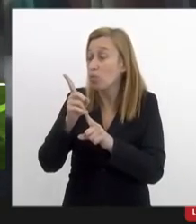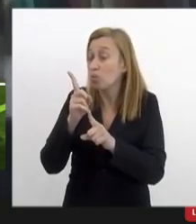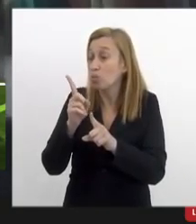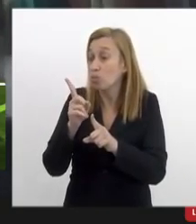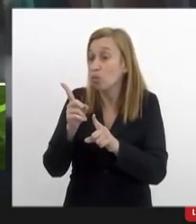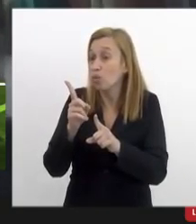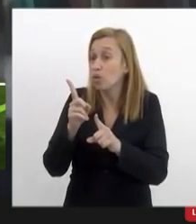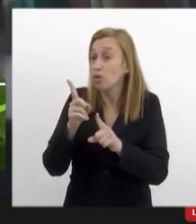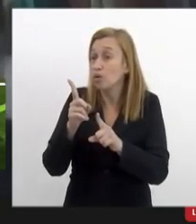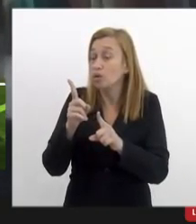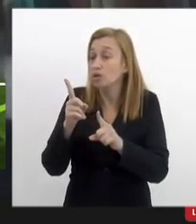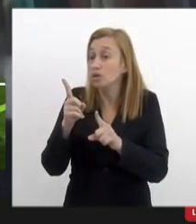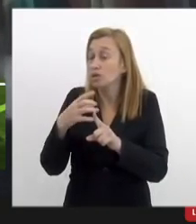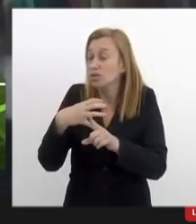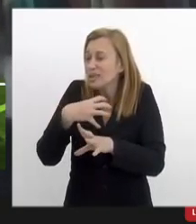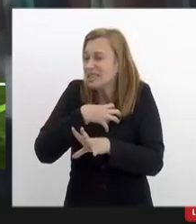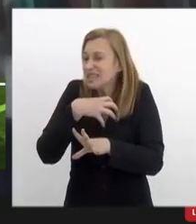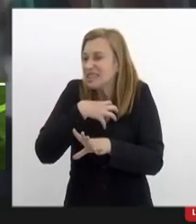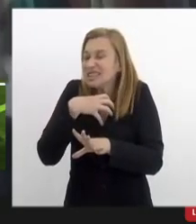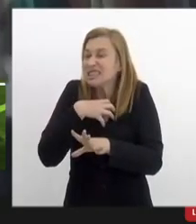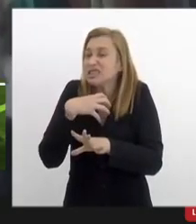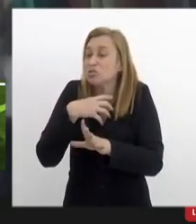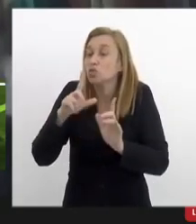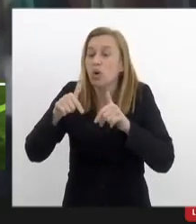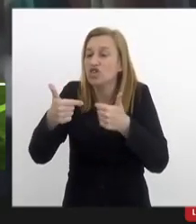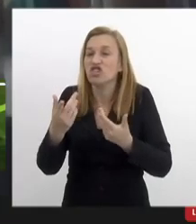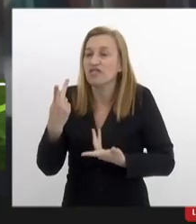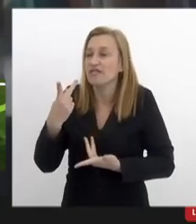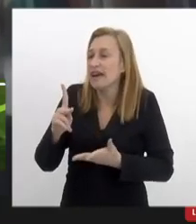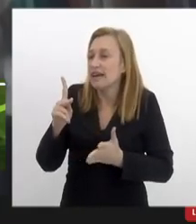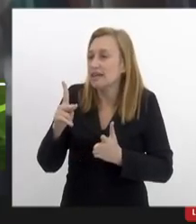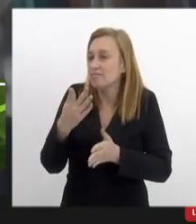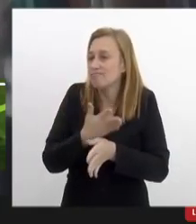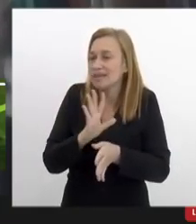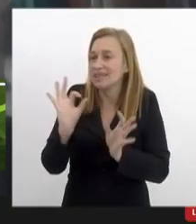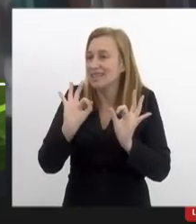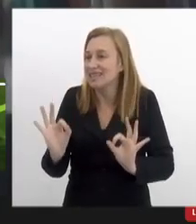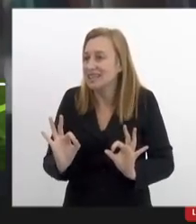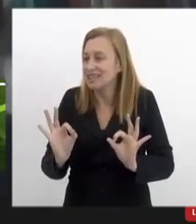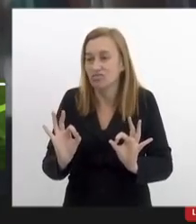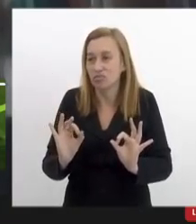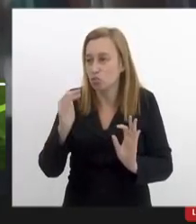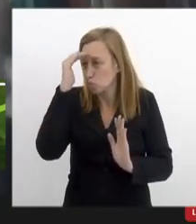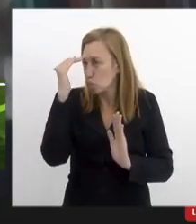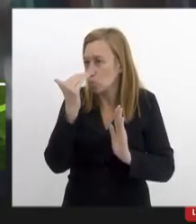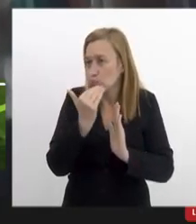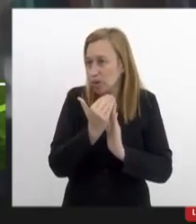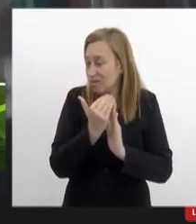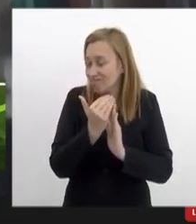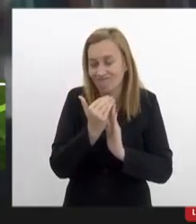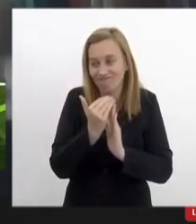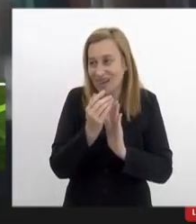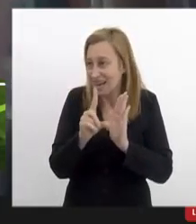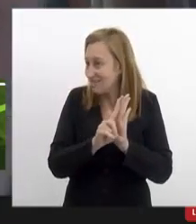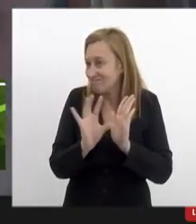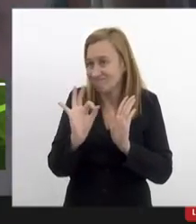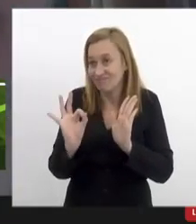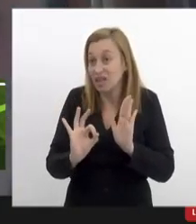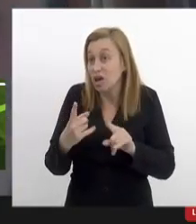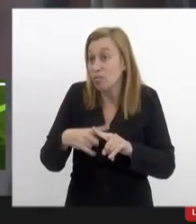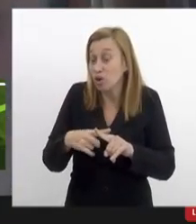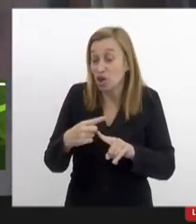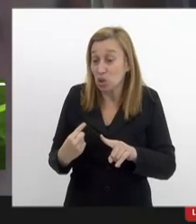estamos sentindo os efeitos dela na prática. Ou seja, nós que estamos na ponta, não, até agora